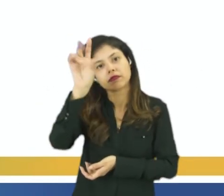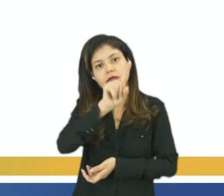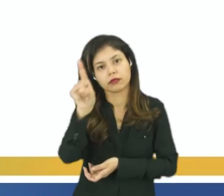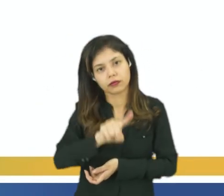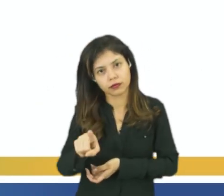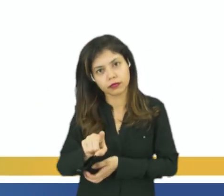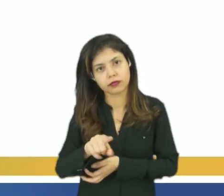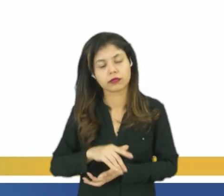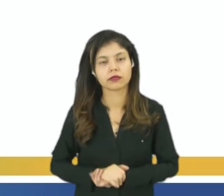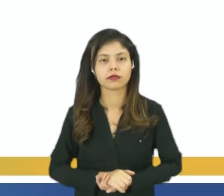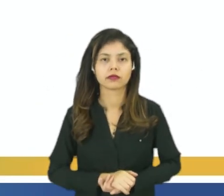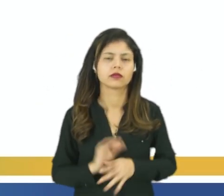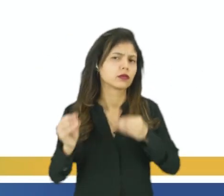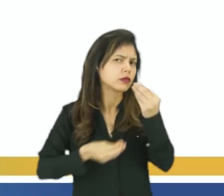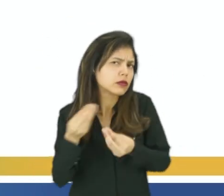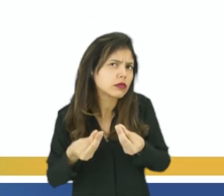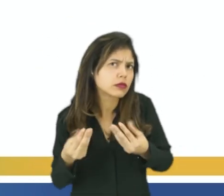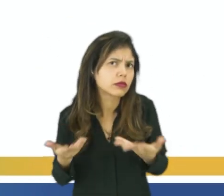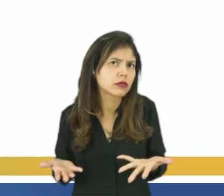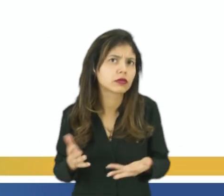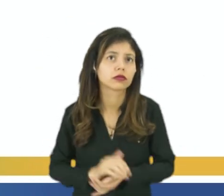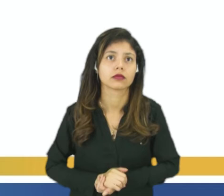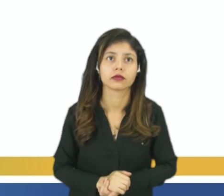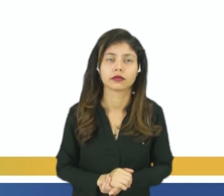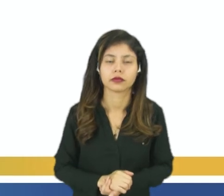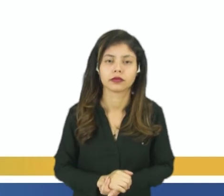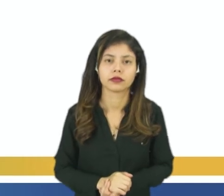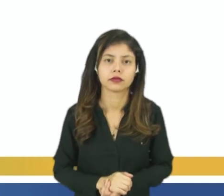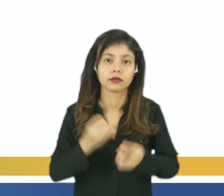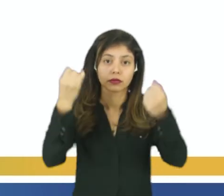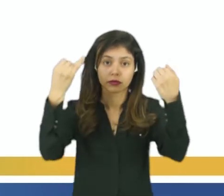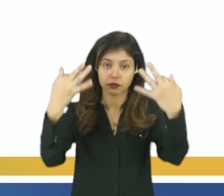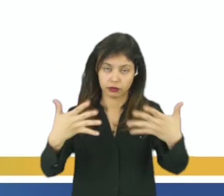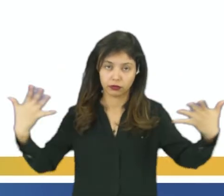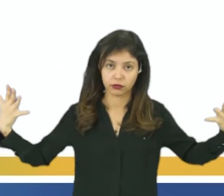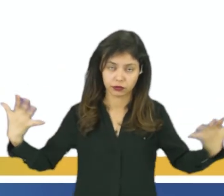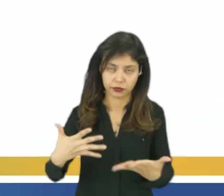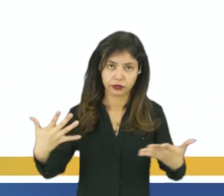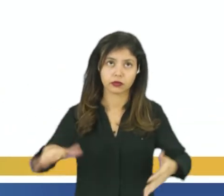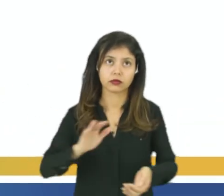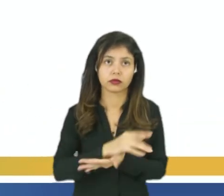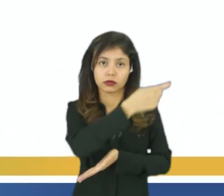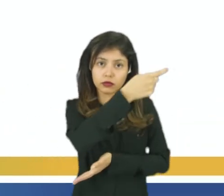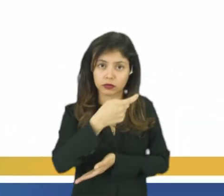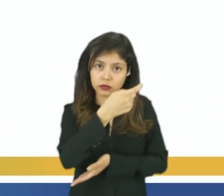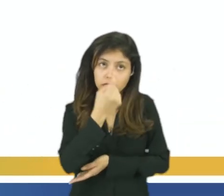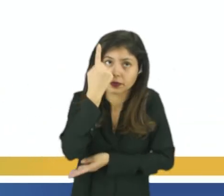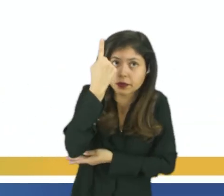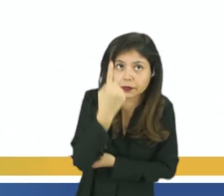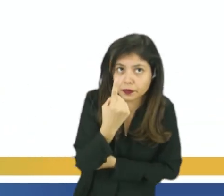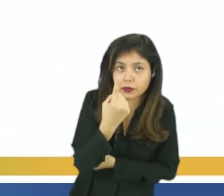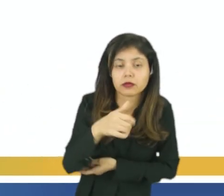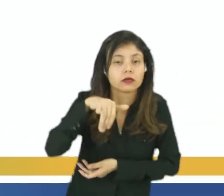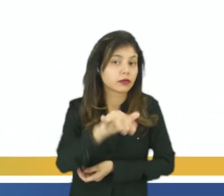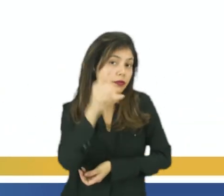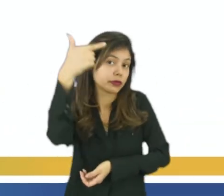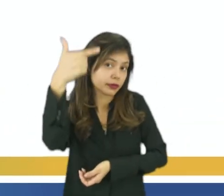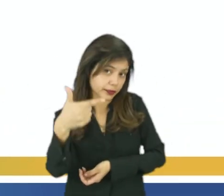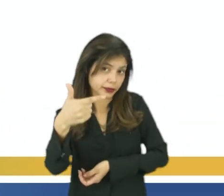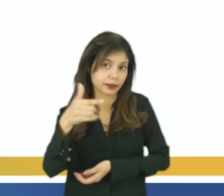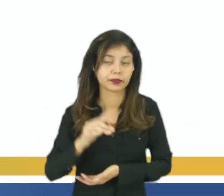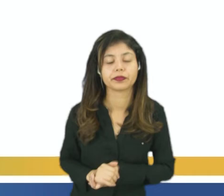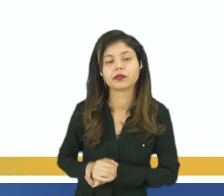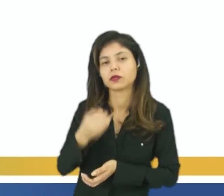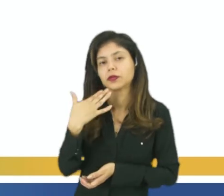valor de z. Como? Então, vamos admitir que o x é igual a 1 e o y é igual a